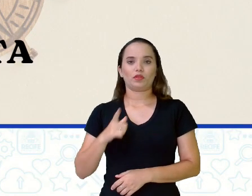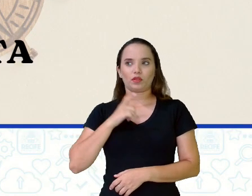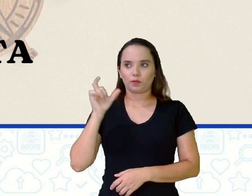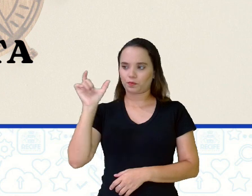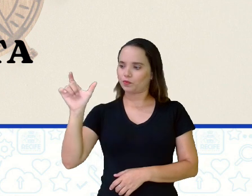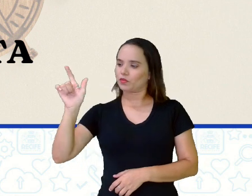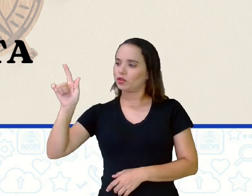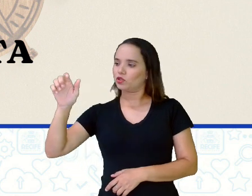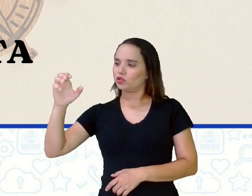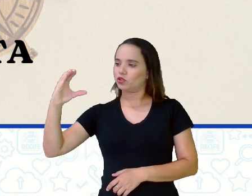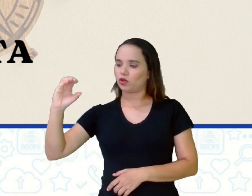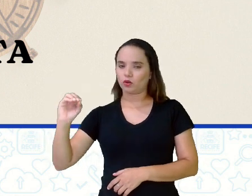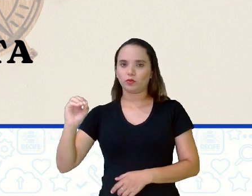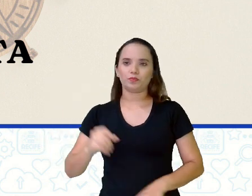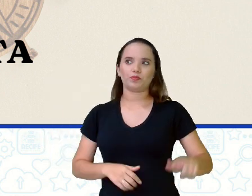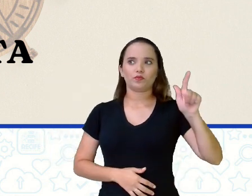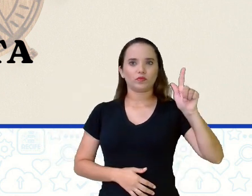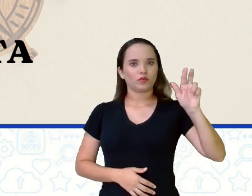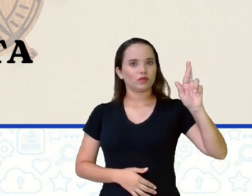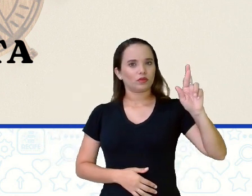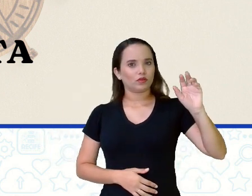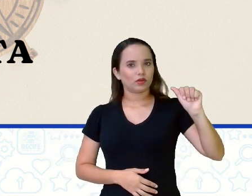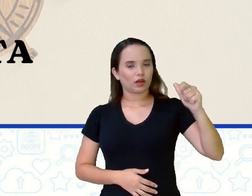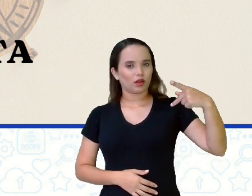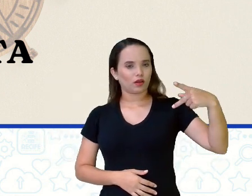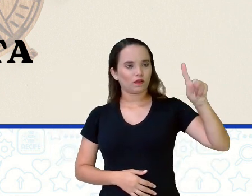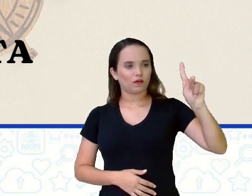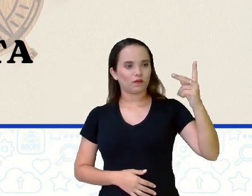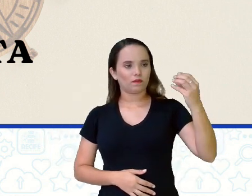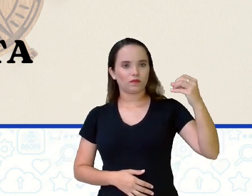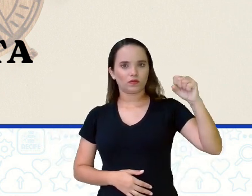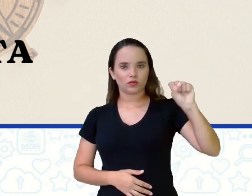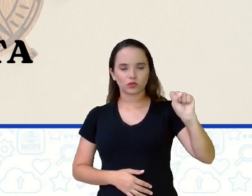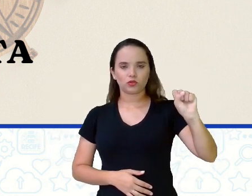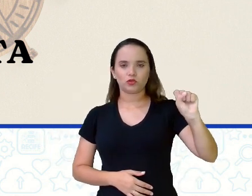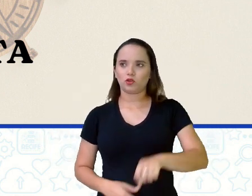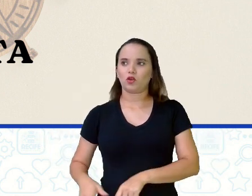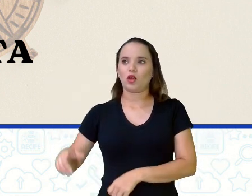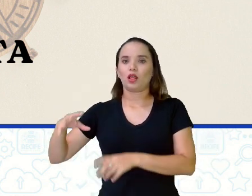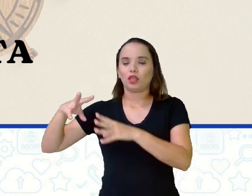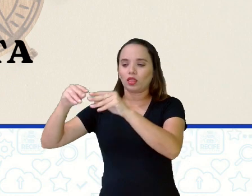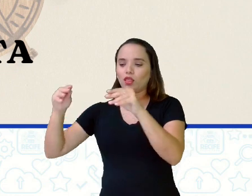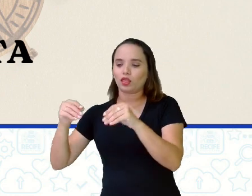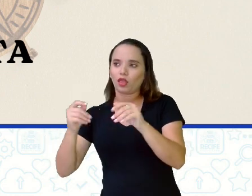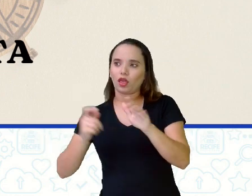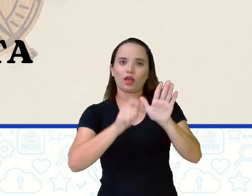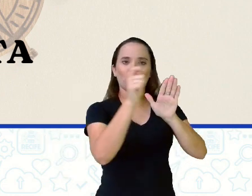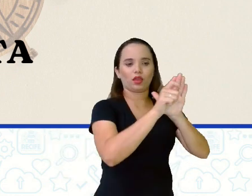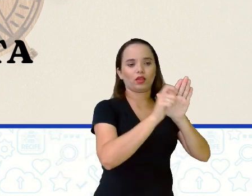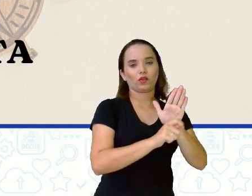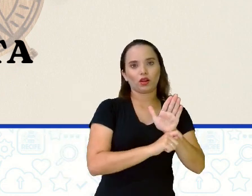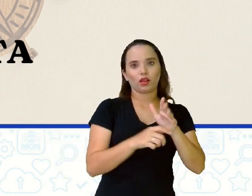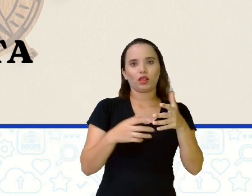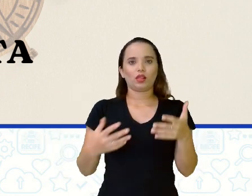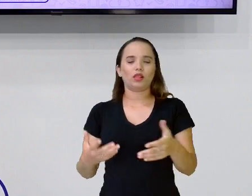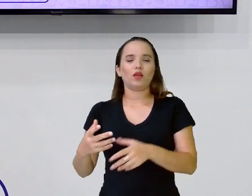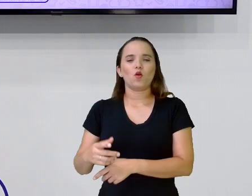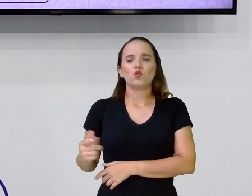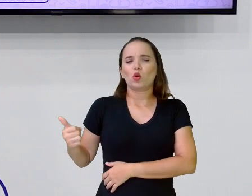terra, grafos aí significa escrita. Então, os primeiros geógrafos, eles observavam ali